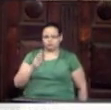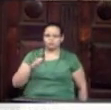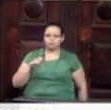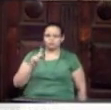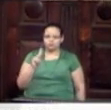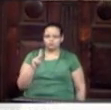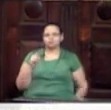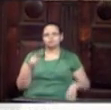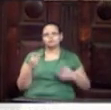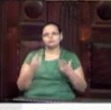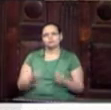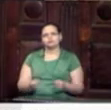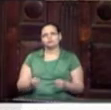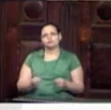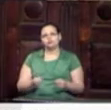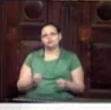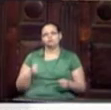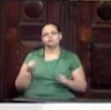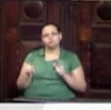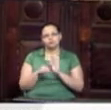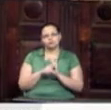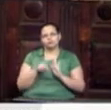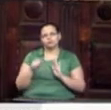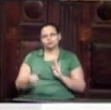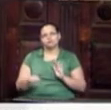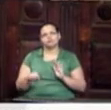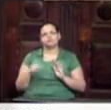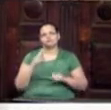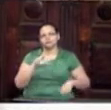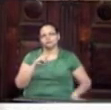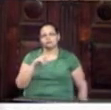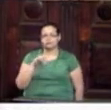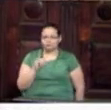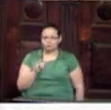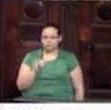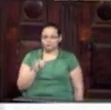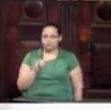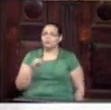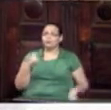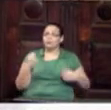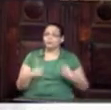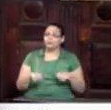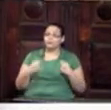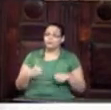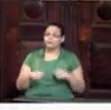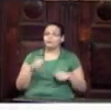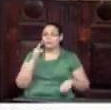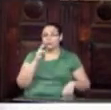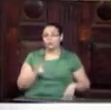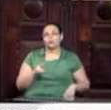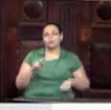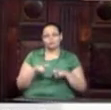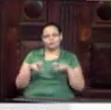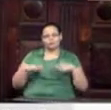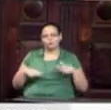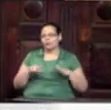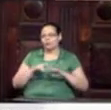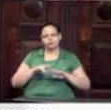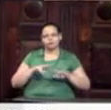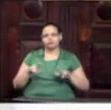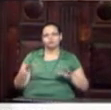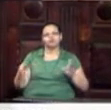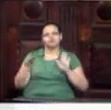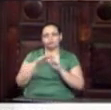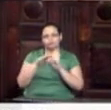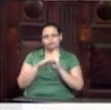da CPI foi aprovado entre os membros da CPI. Tem que vir ao plenário. que a CPI dos autos de resistência tem uma série de medidas, inclusive